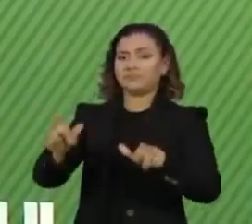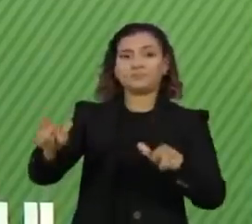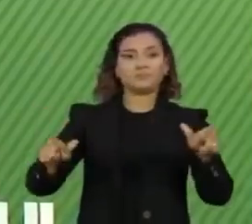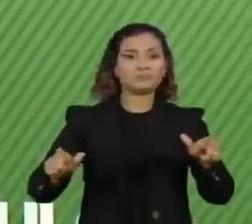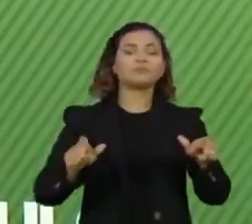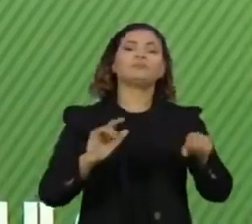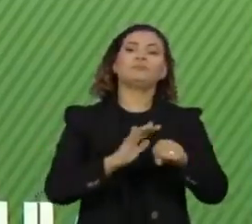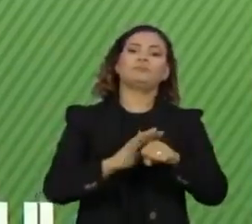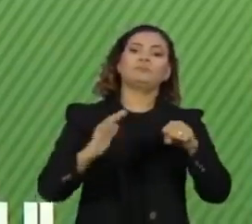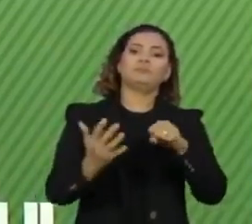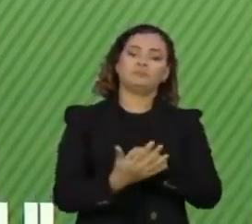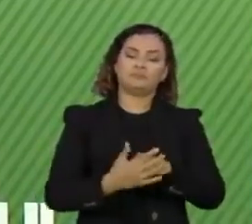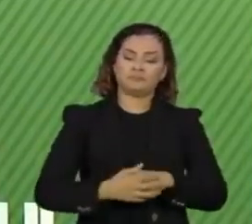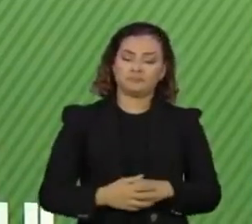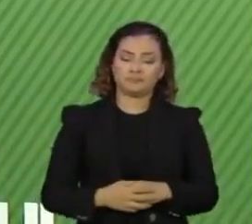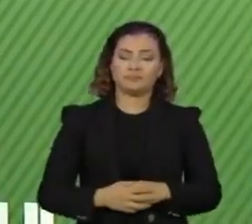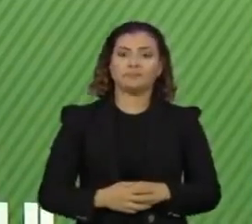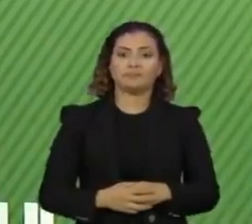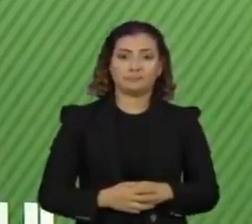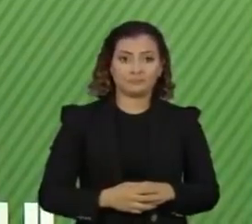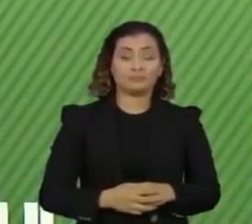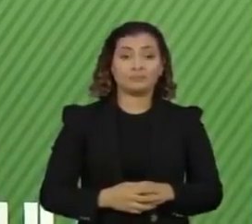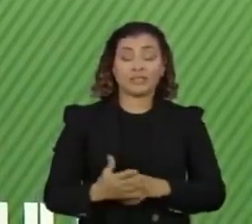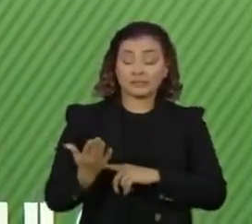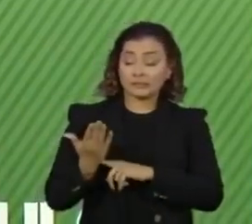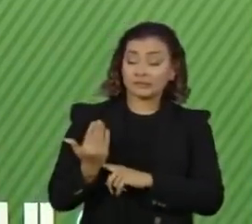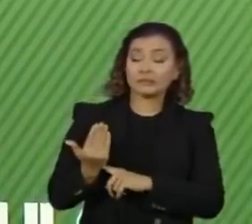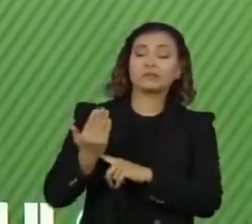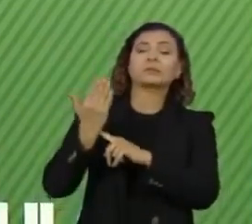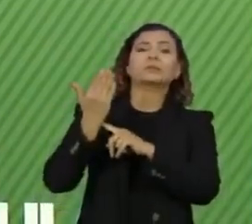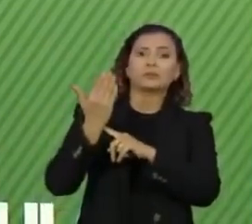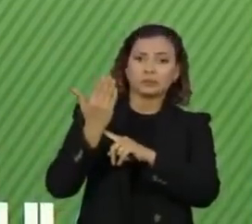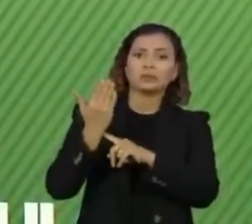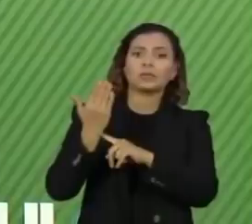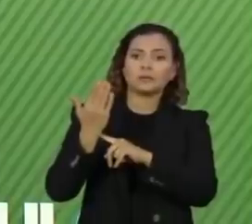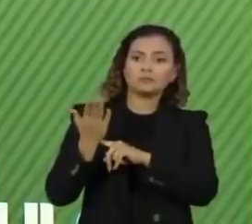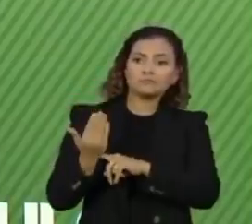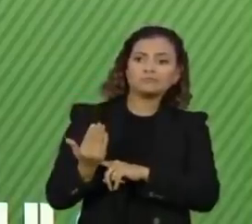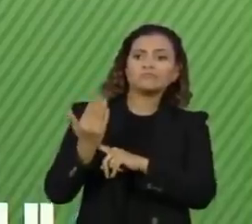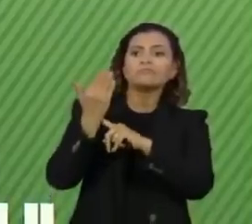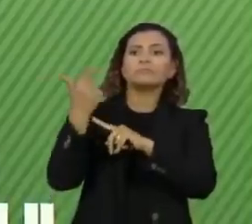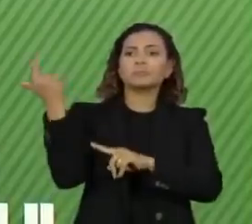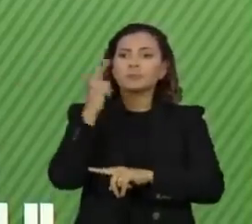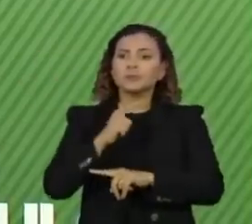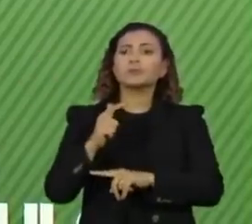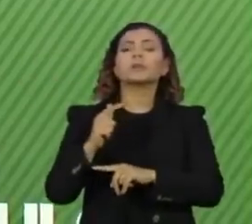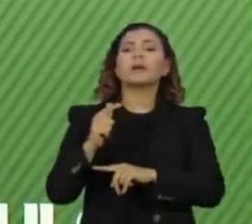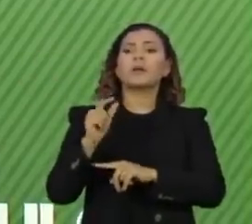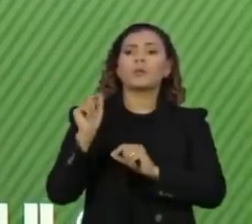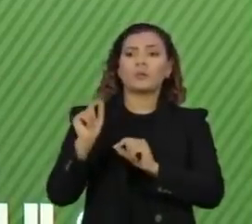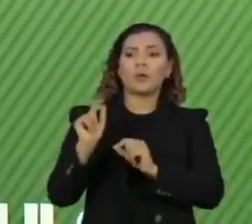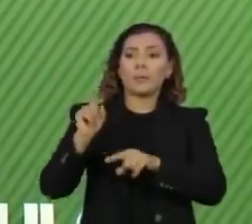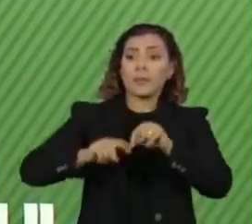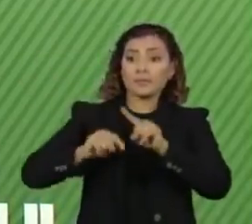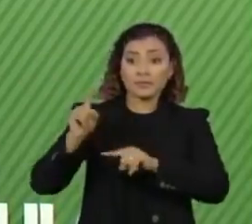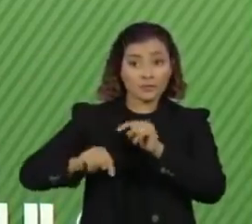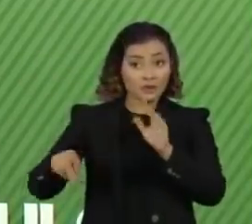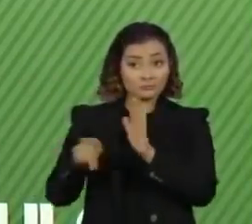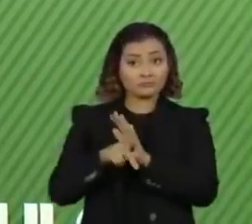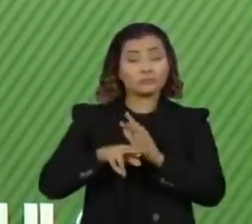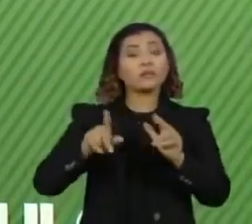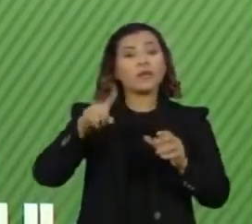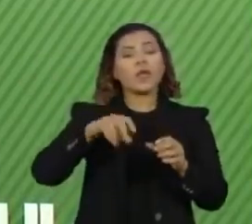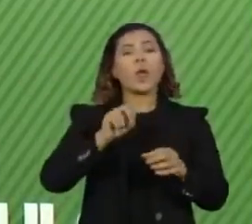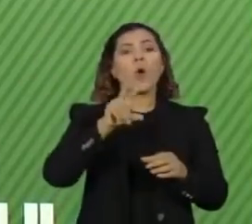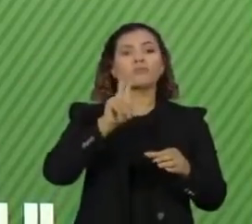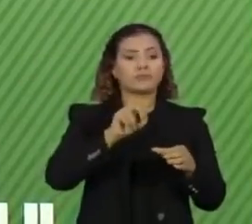a Covid-19. A tecnologia para a obtenção do insumo da Butanvac é produzida em ovos